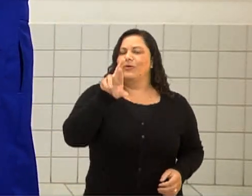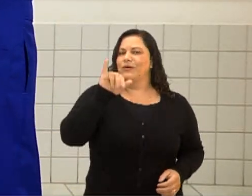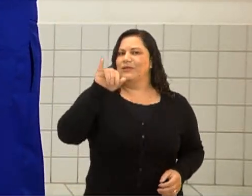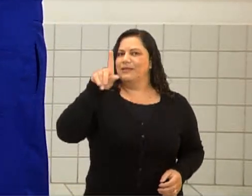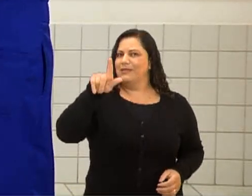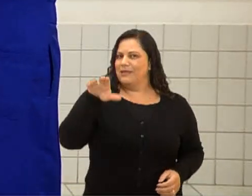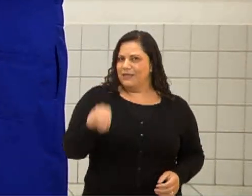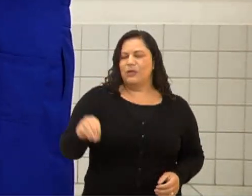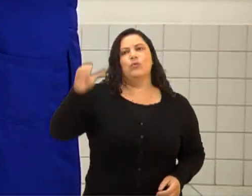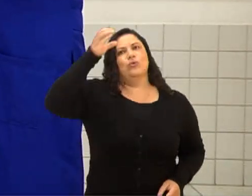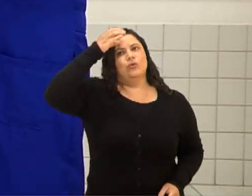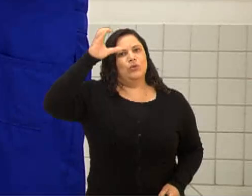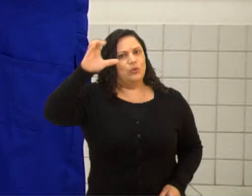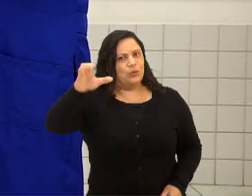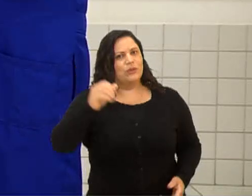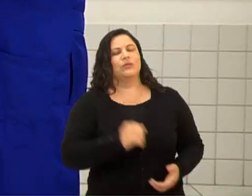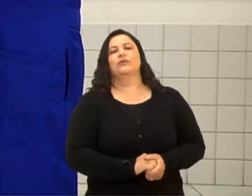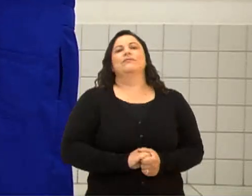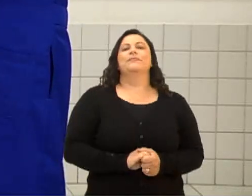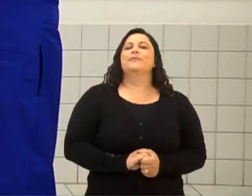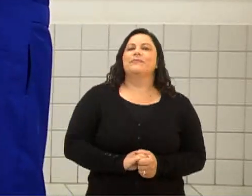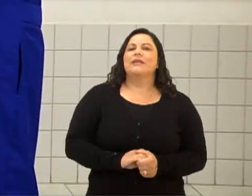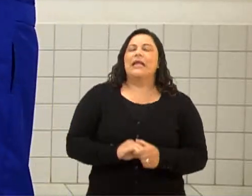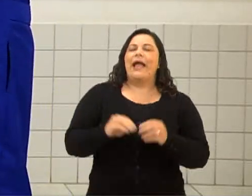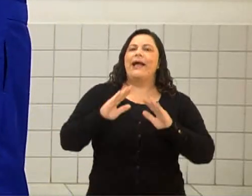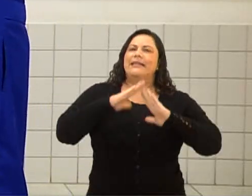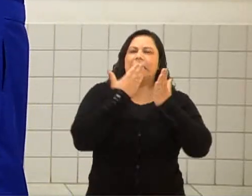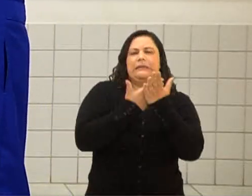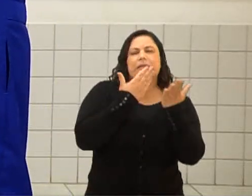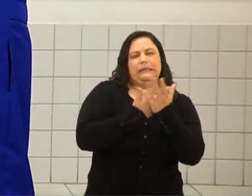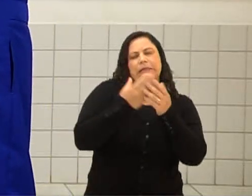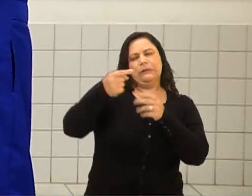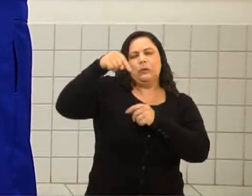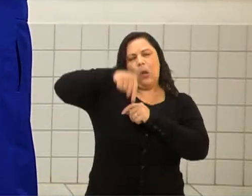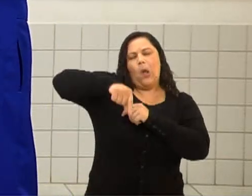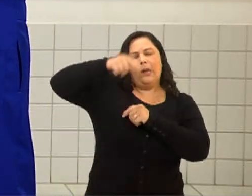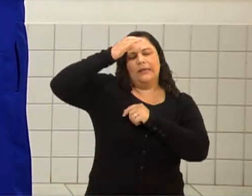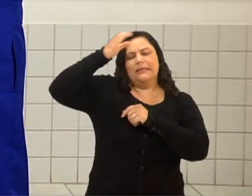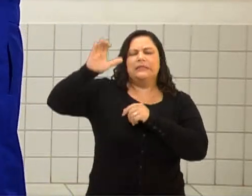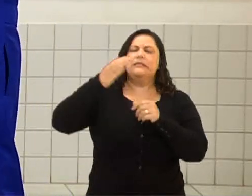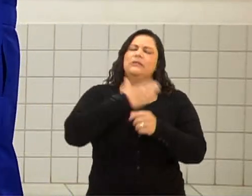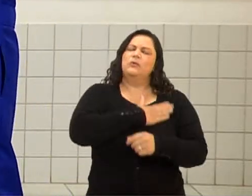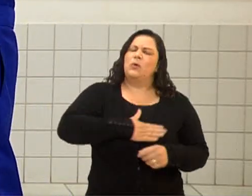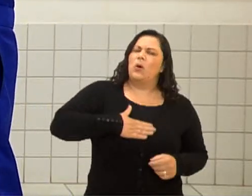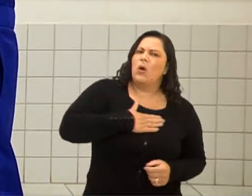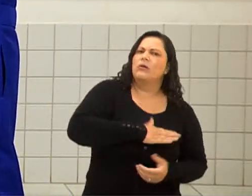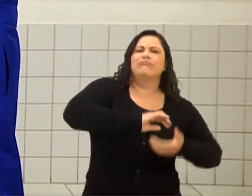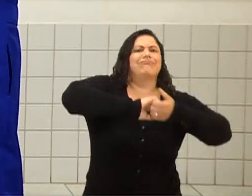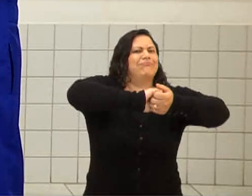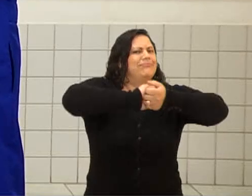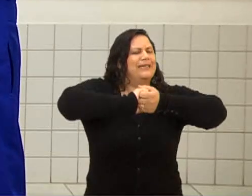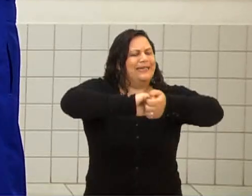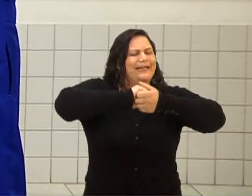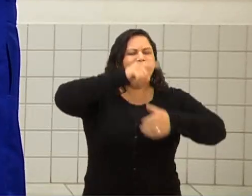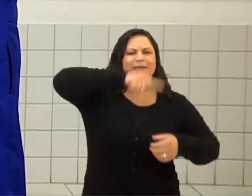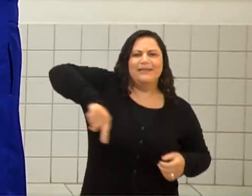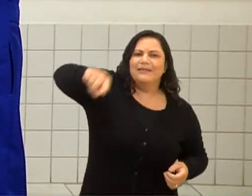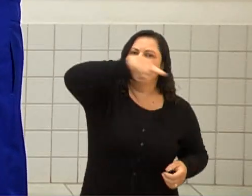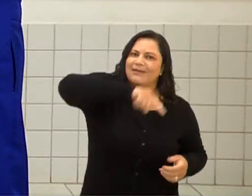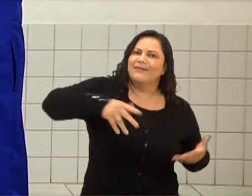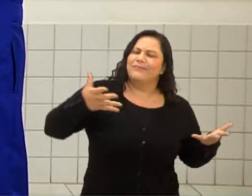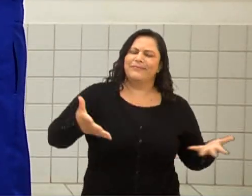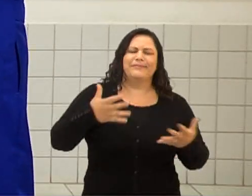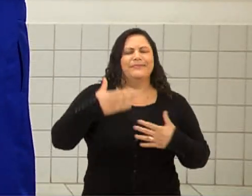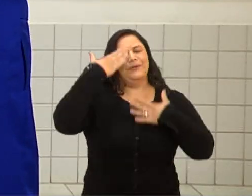de Curitiba, da Escola Dom Orione. Gosto muito de vocês e queria dar parabéns pelo trabalho de vocês. Muito grata,